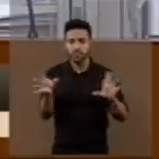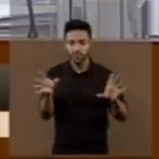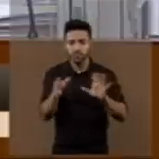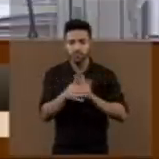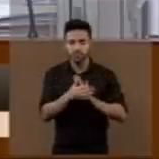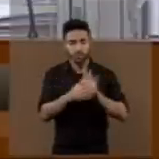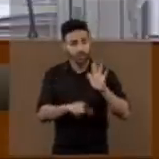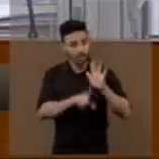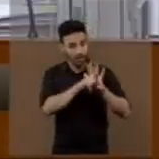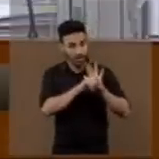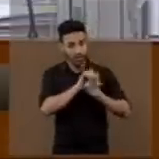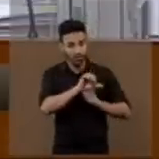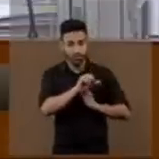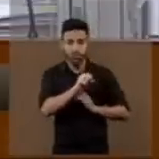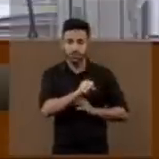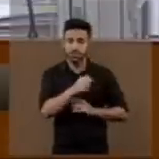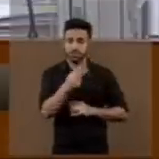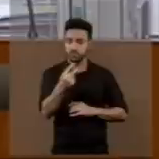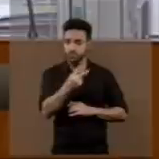a lei